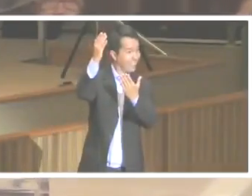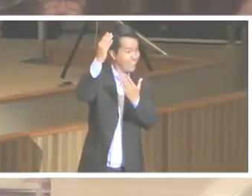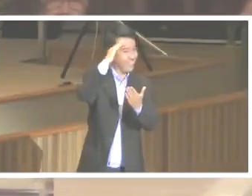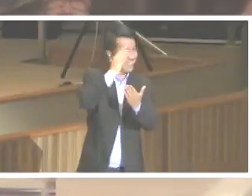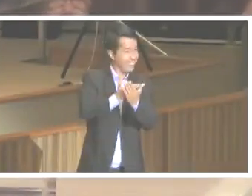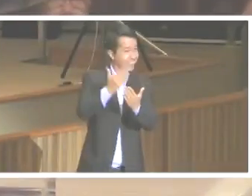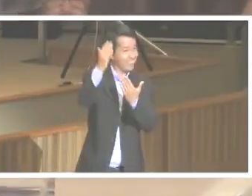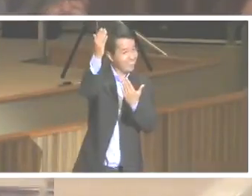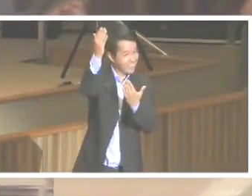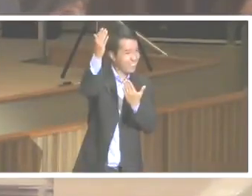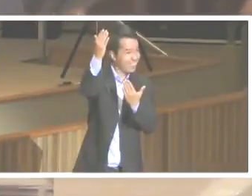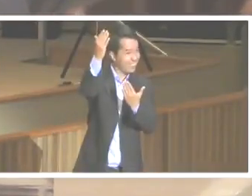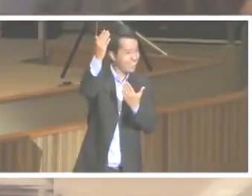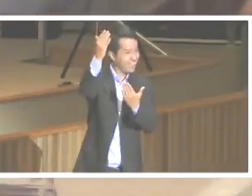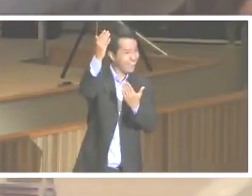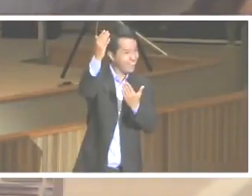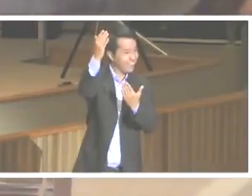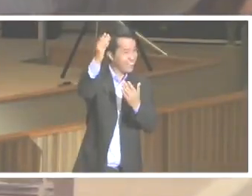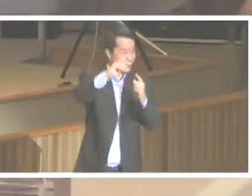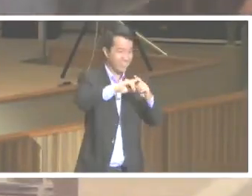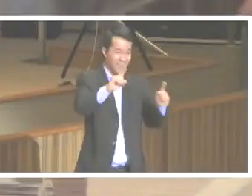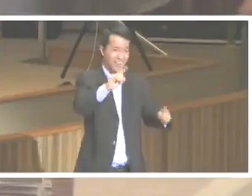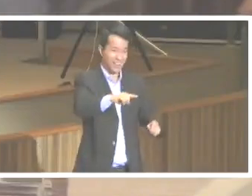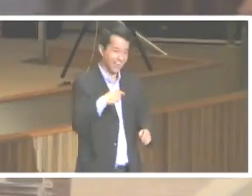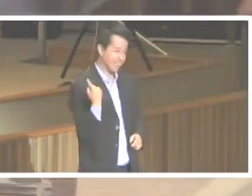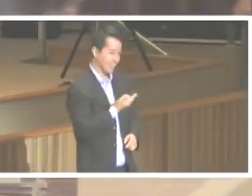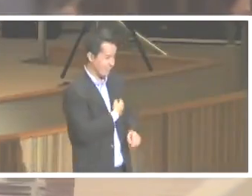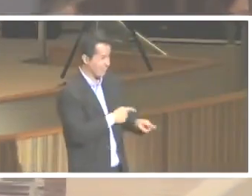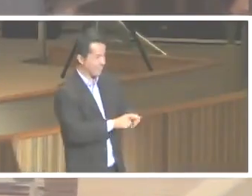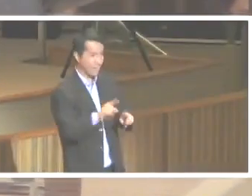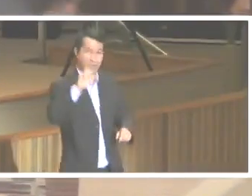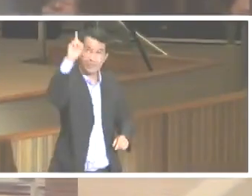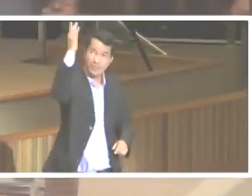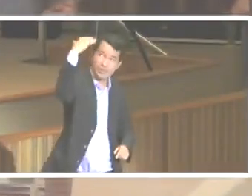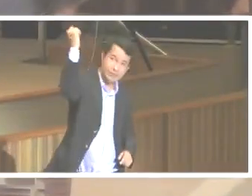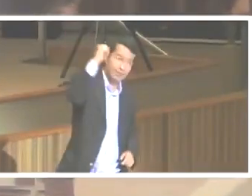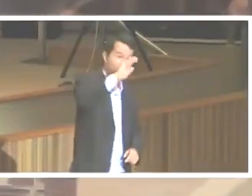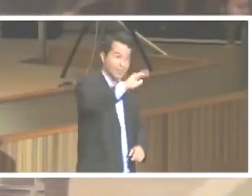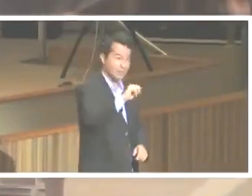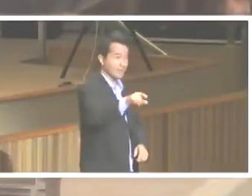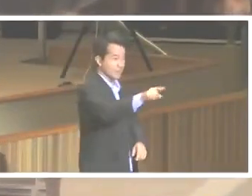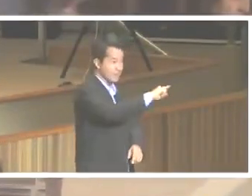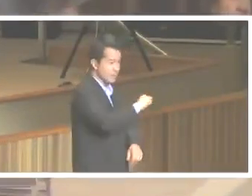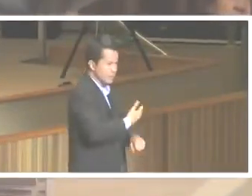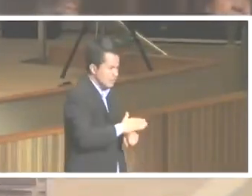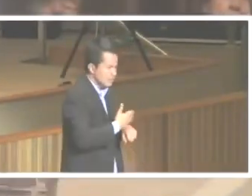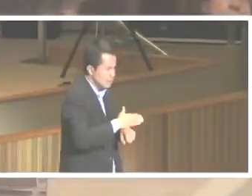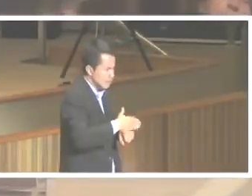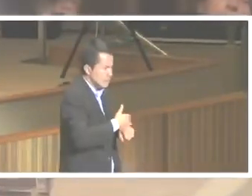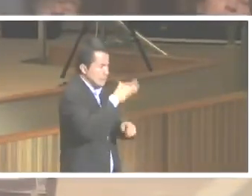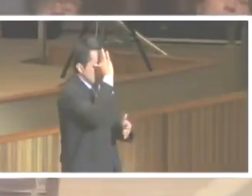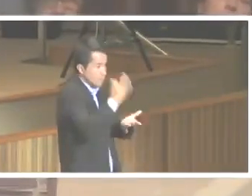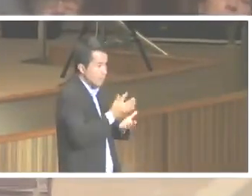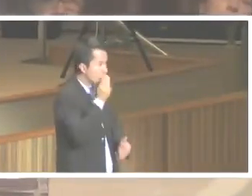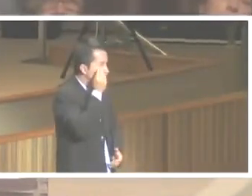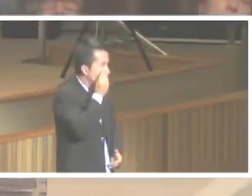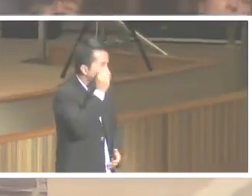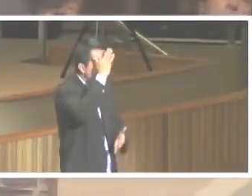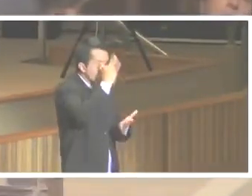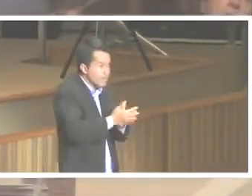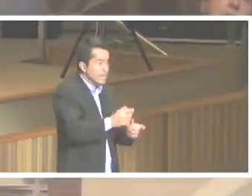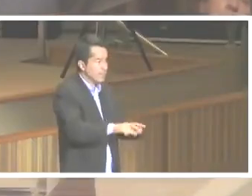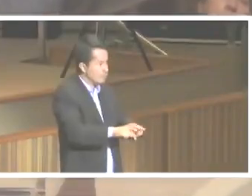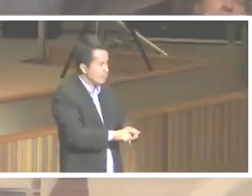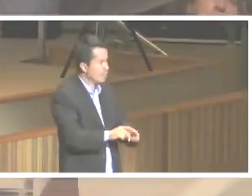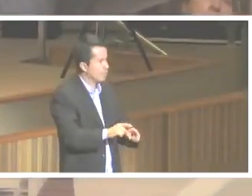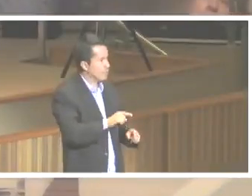e esse na verdade é um chamado da fé todo mundo que é chamado para viver pela fé chamado para ser coadjuvante do